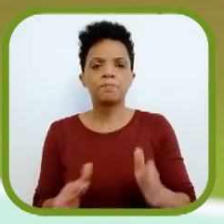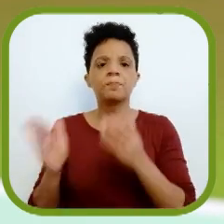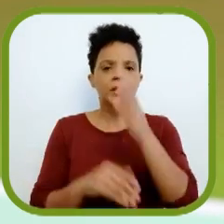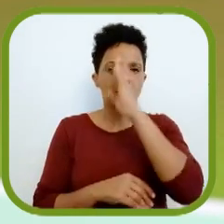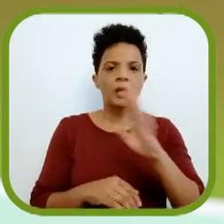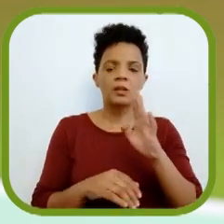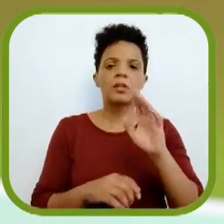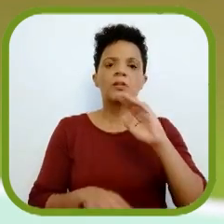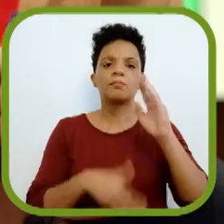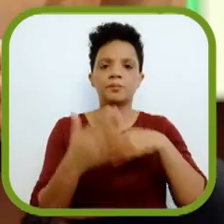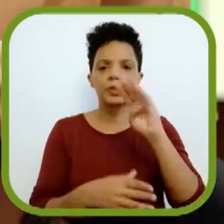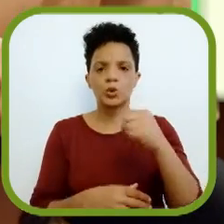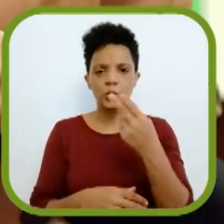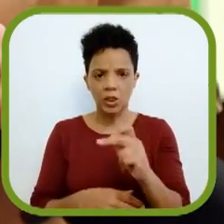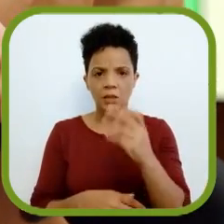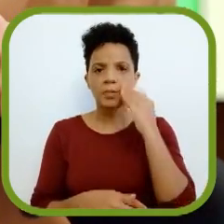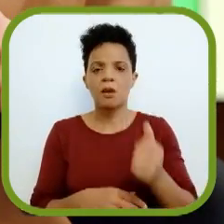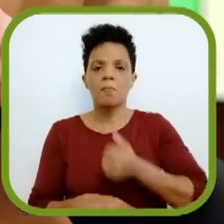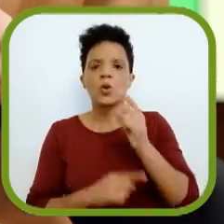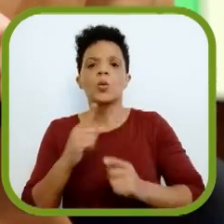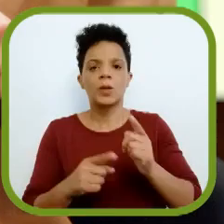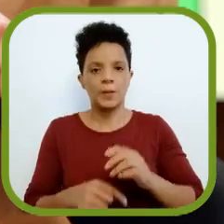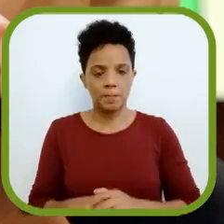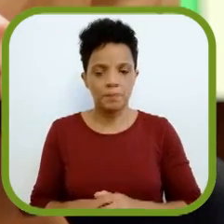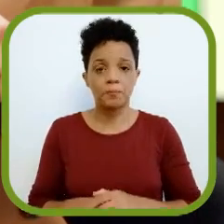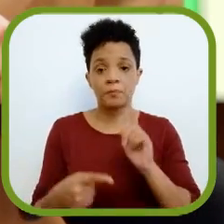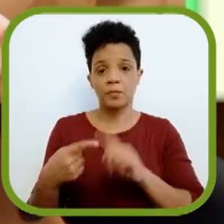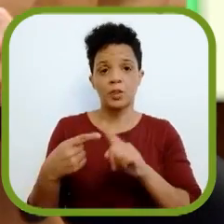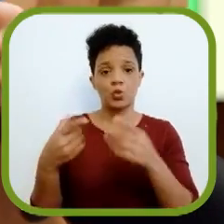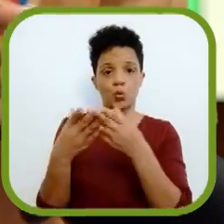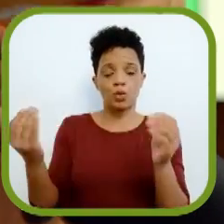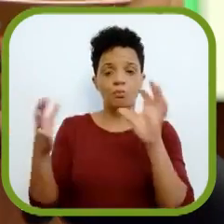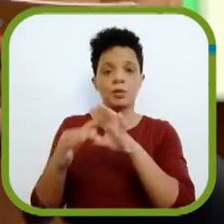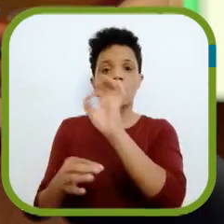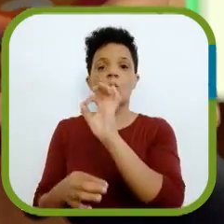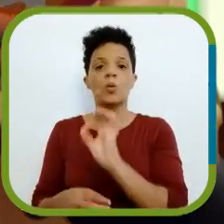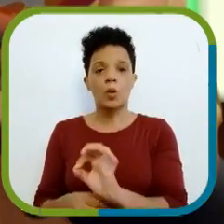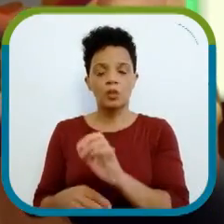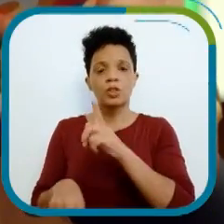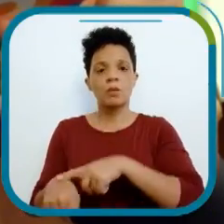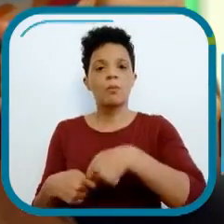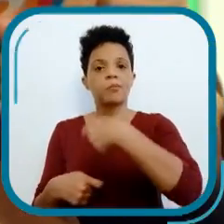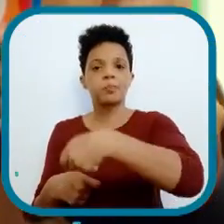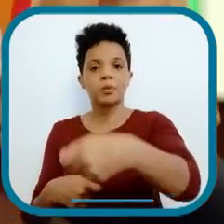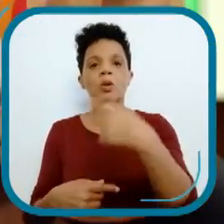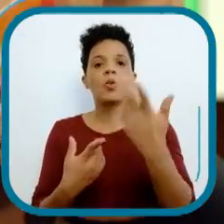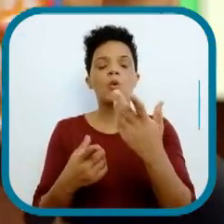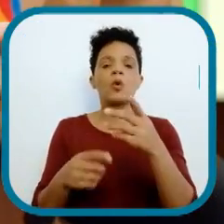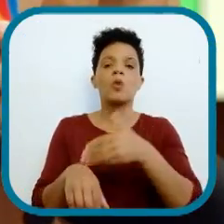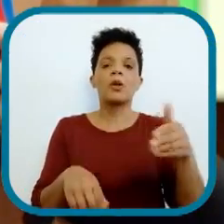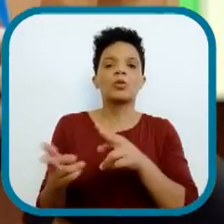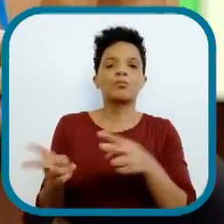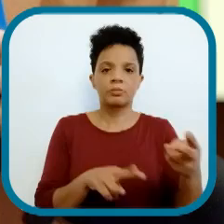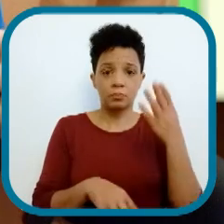irresponsável. E em termos de aplicabilidade, Susana, considera que será melhor uma solução em termos de cotas duradoura